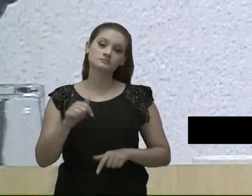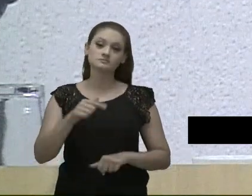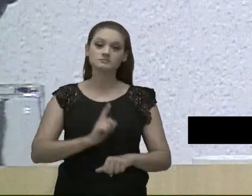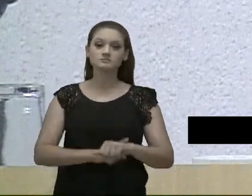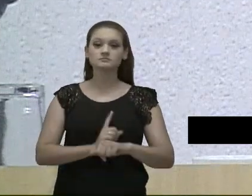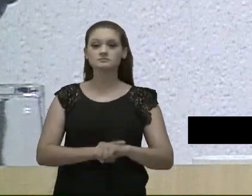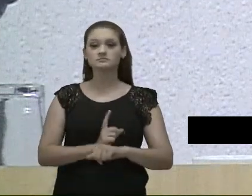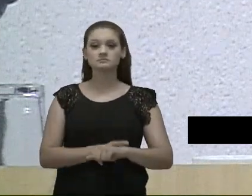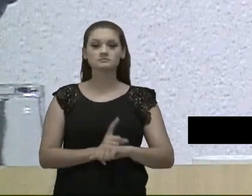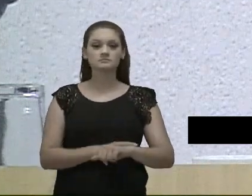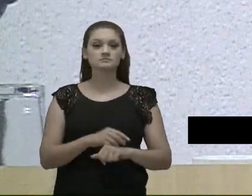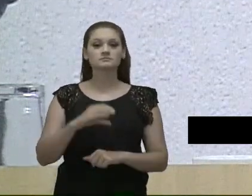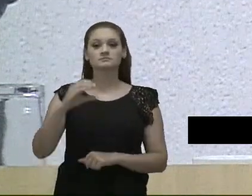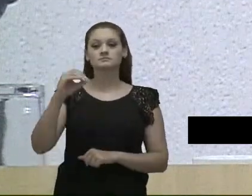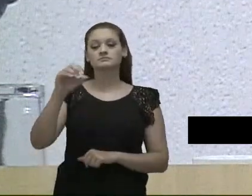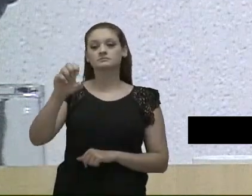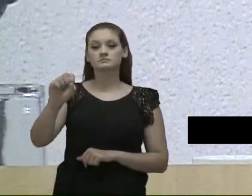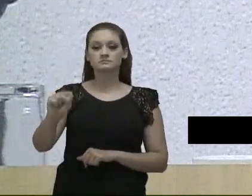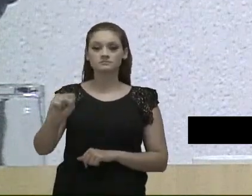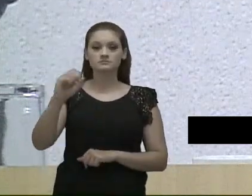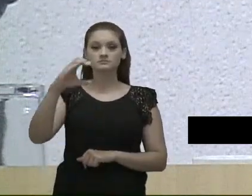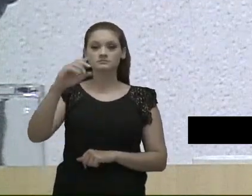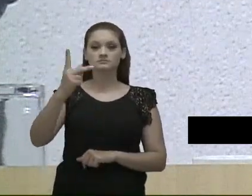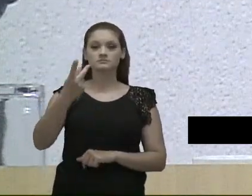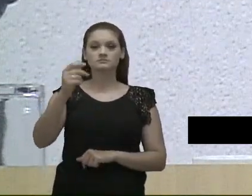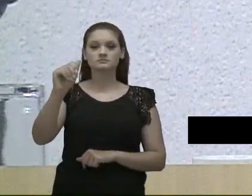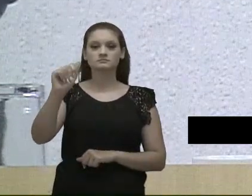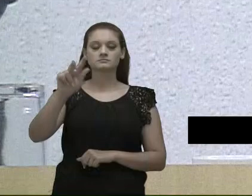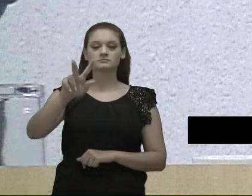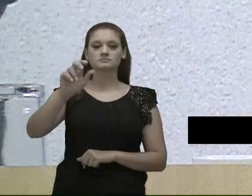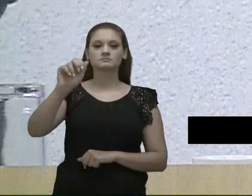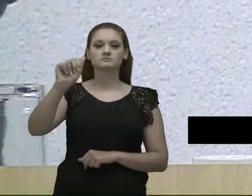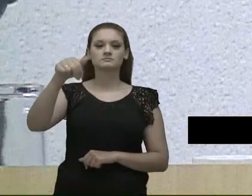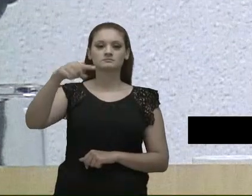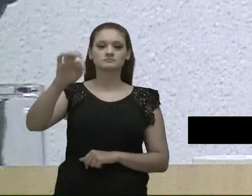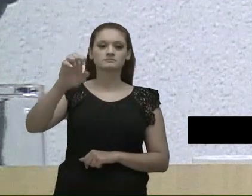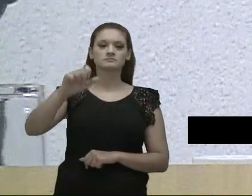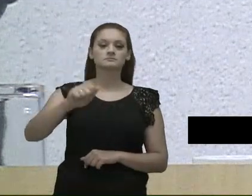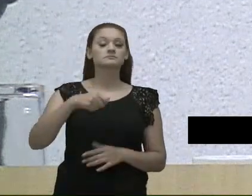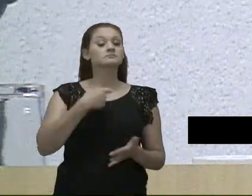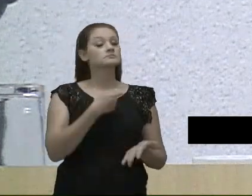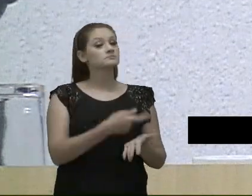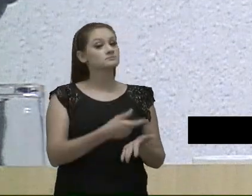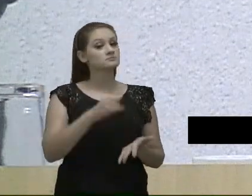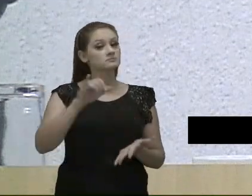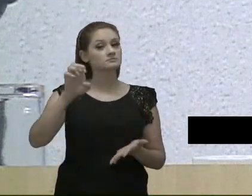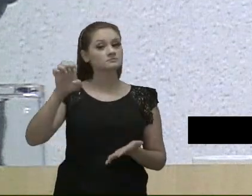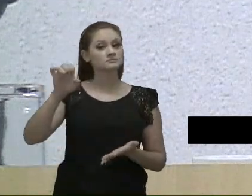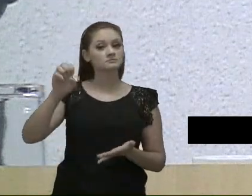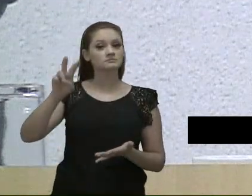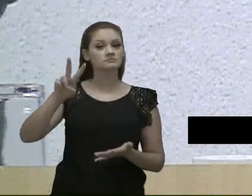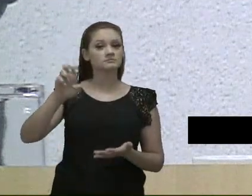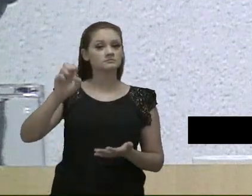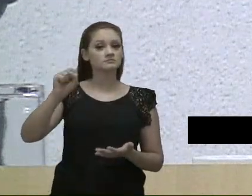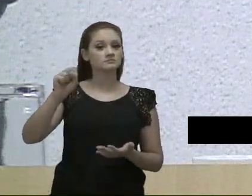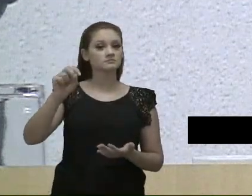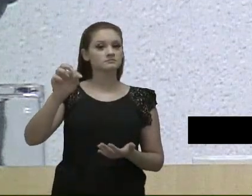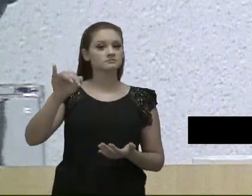momento a OS Chavantes pediu para vocês fazerem um investimento, vocês fizeram investimento e